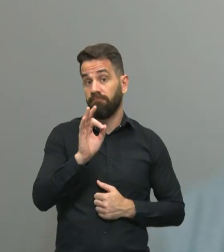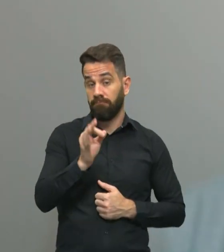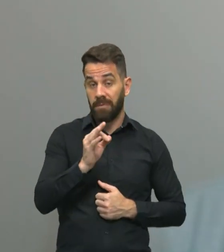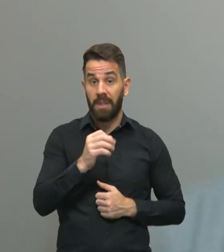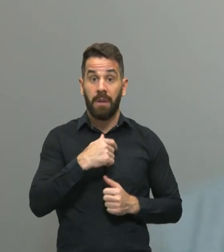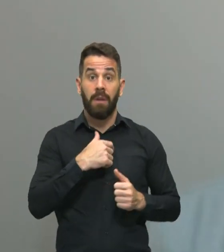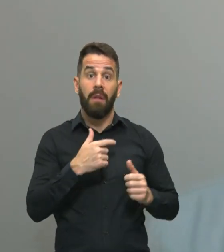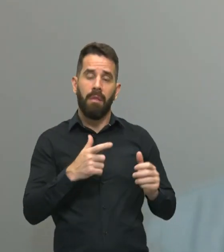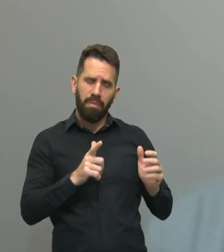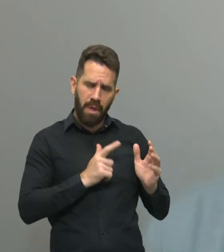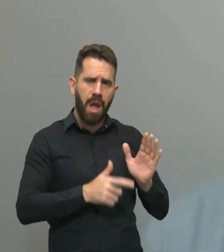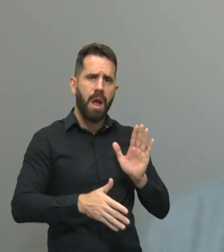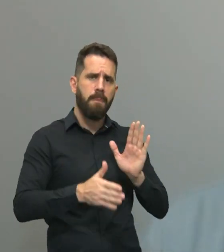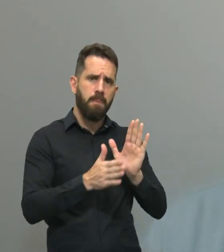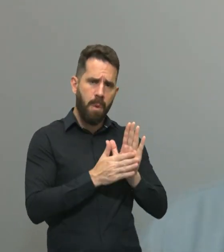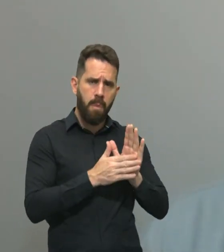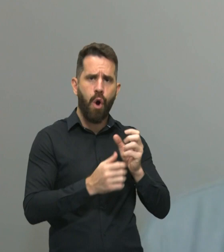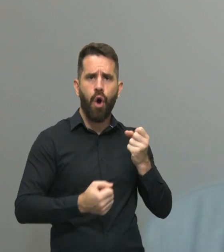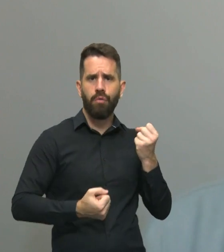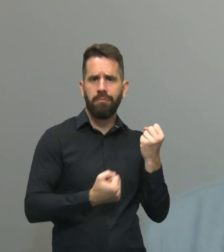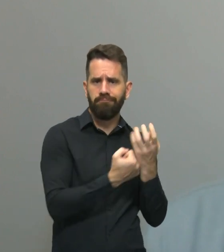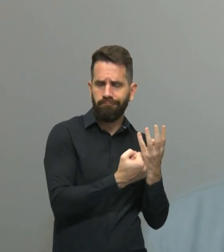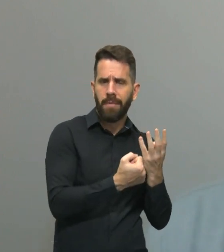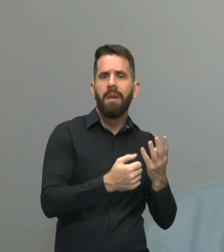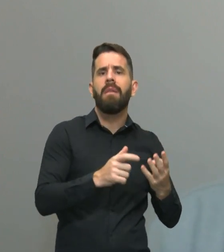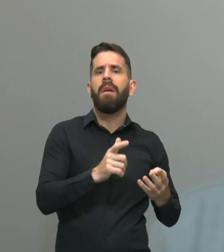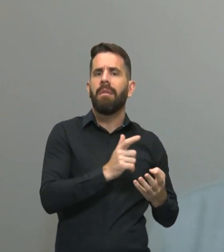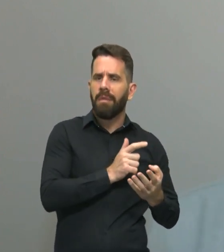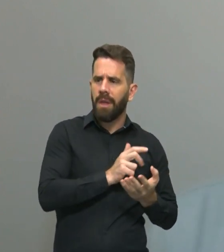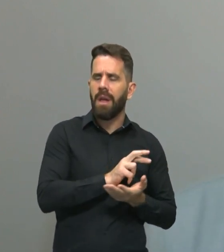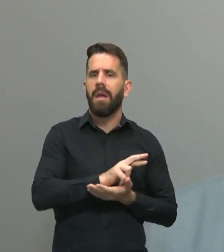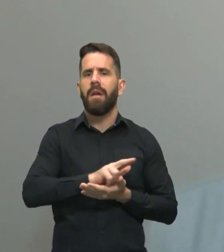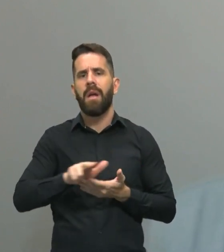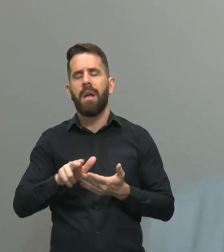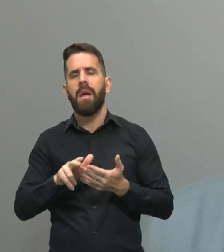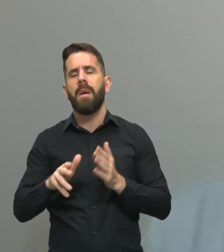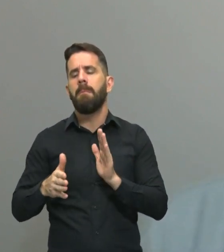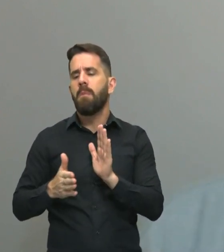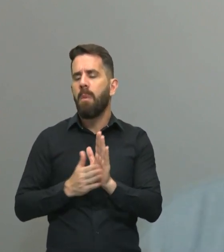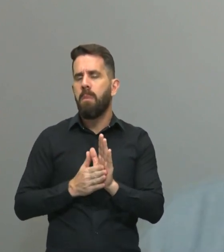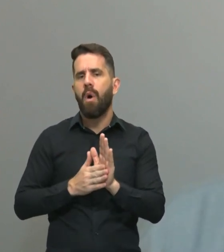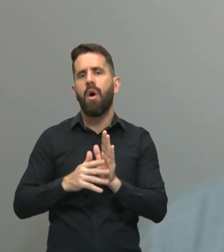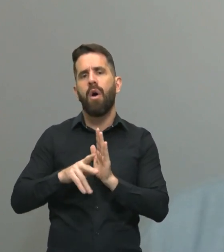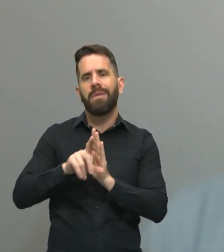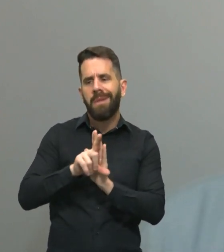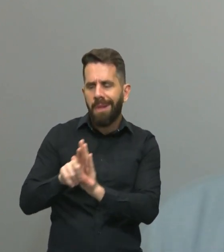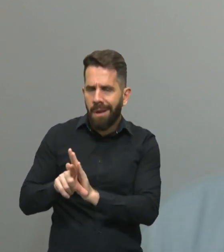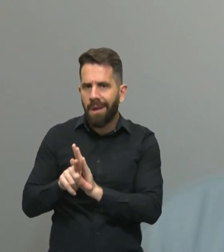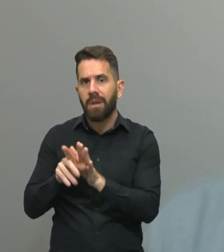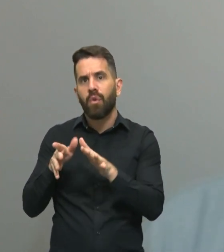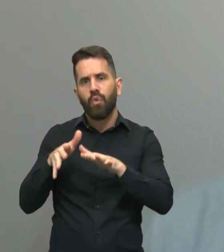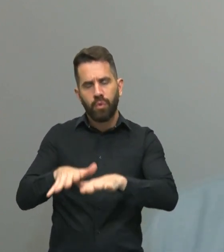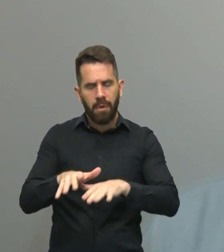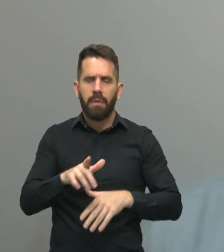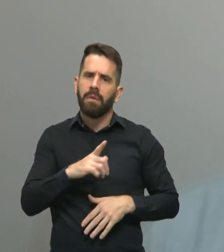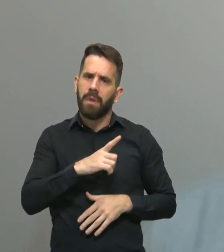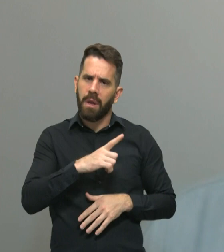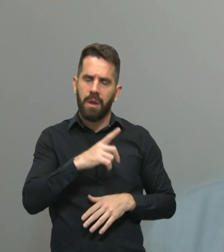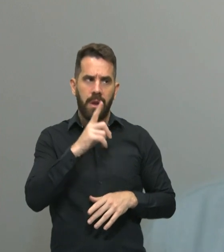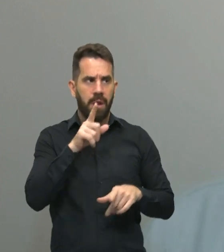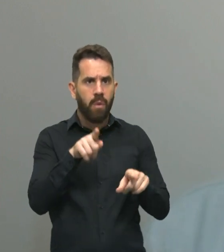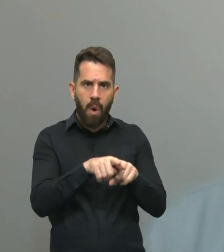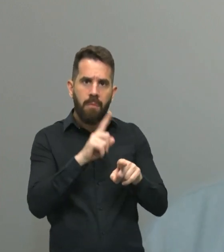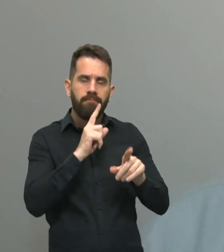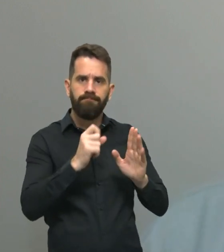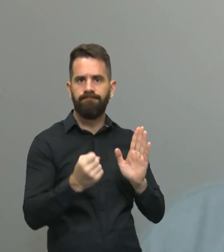políticas de inclusão, elas têm uma marca, né? Quer dizer, são políticas que elas são promovidas em comunidades,